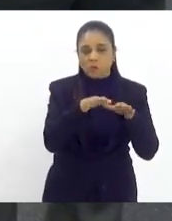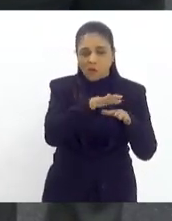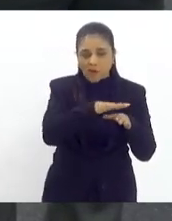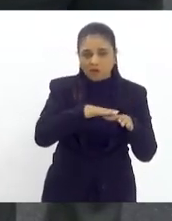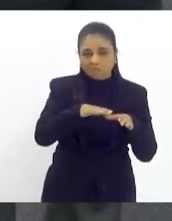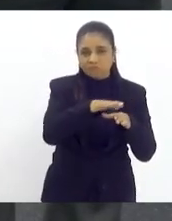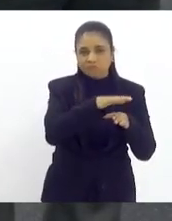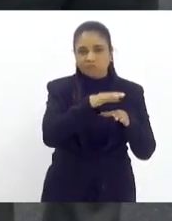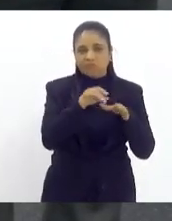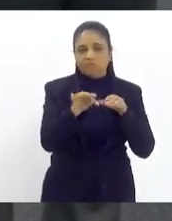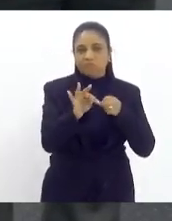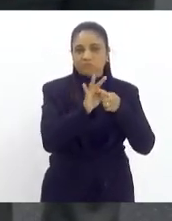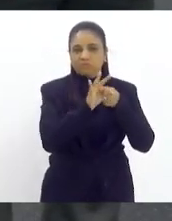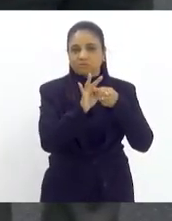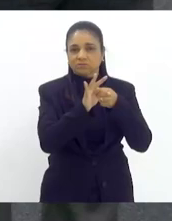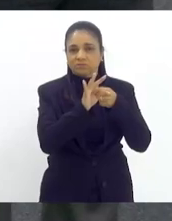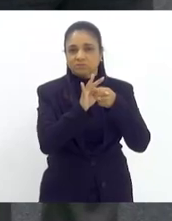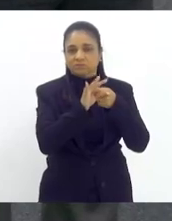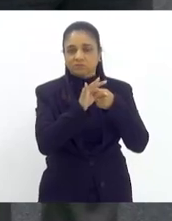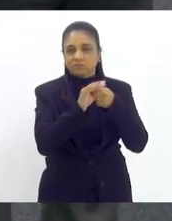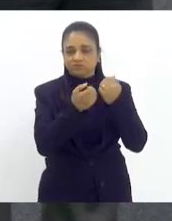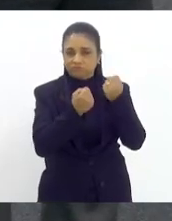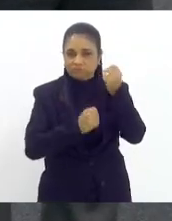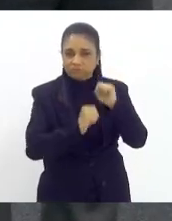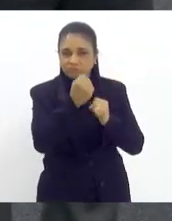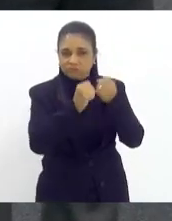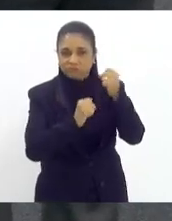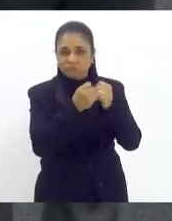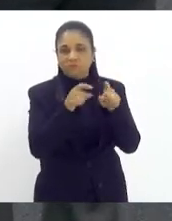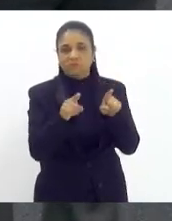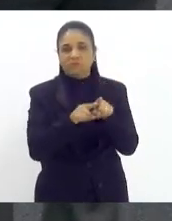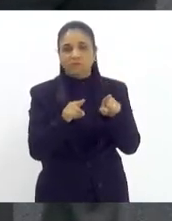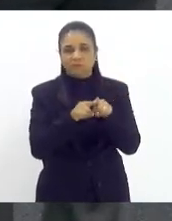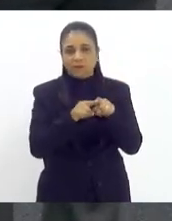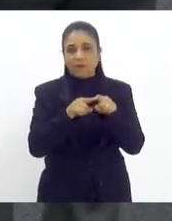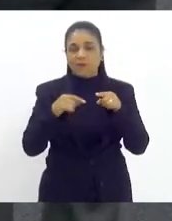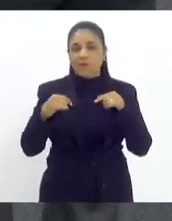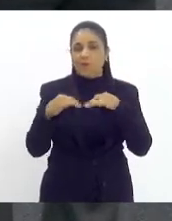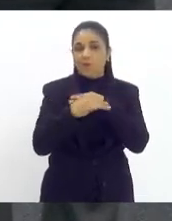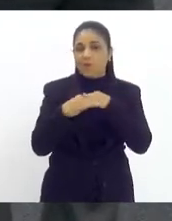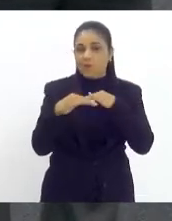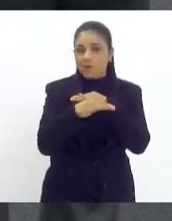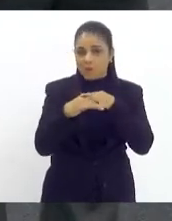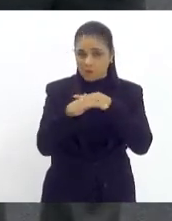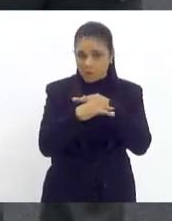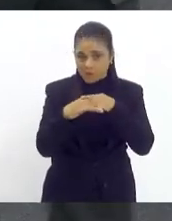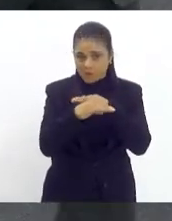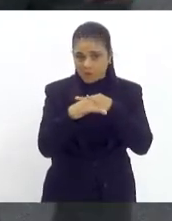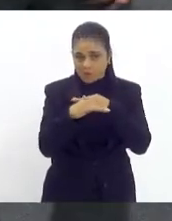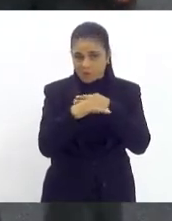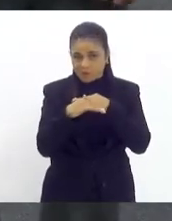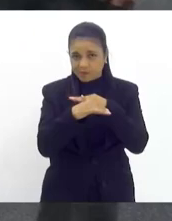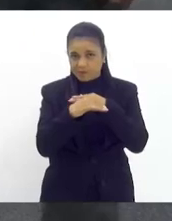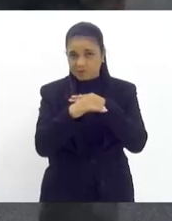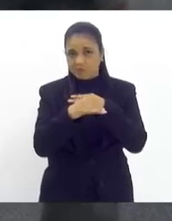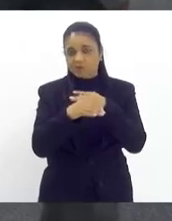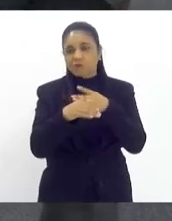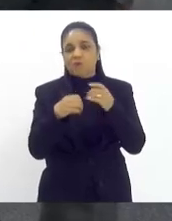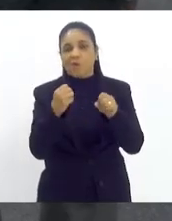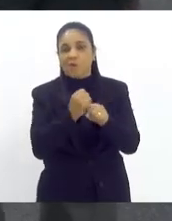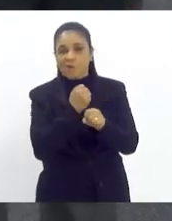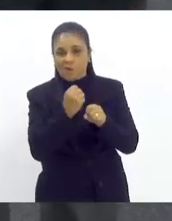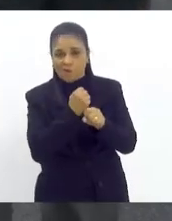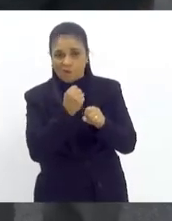o conselho de arquitetura e urbanismo Call porque não podemos discriminar nem separar